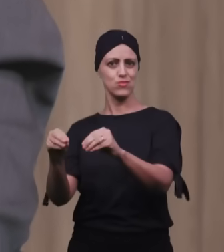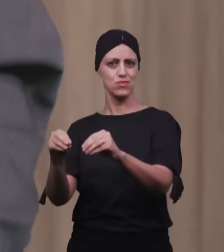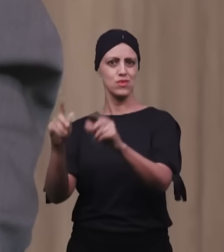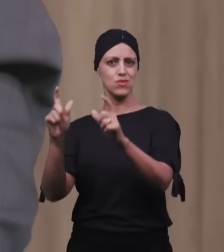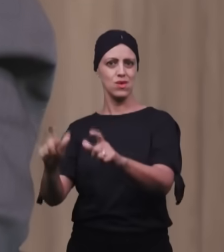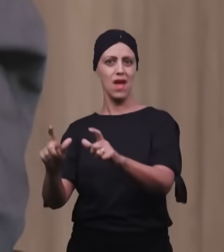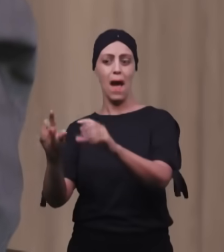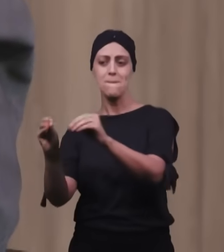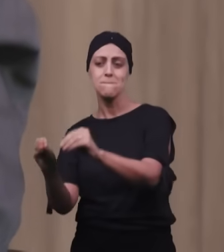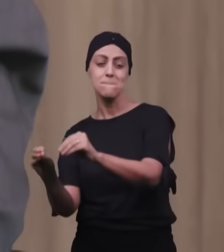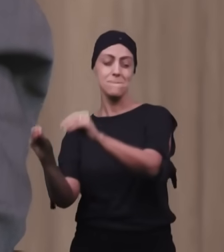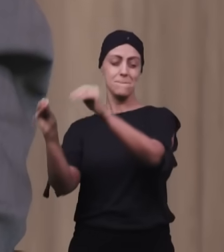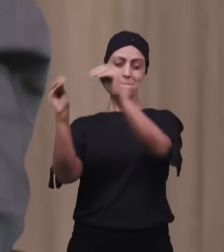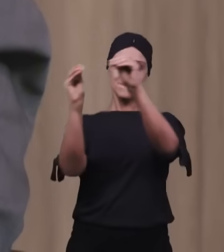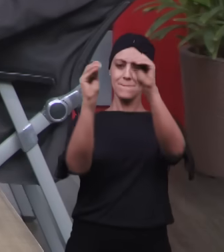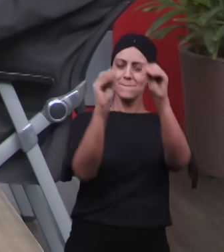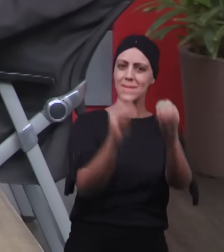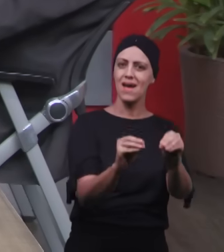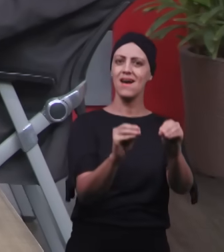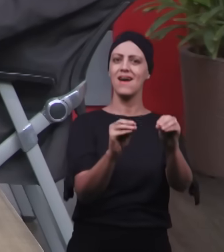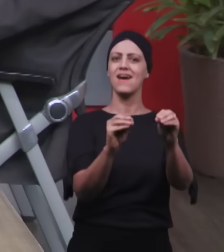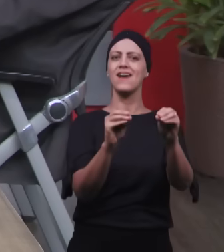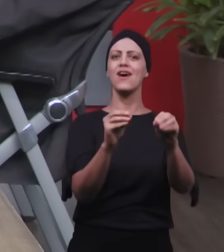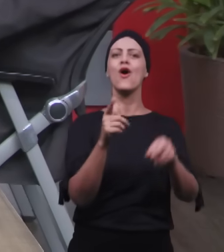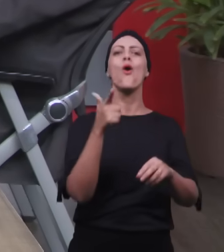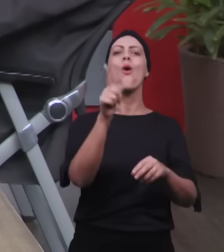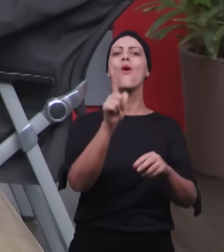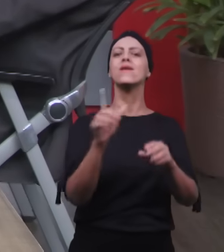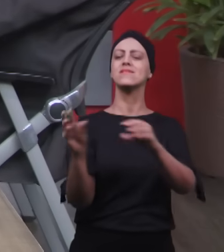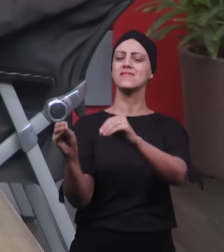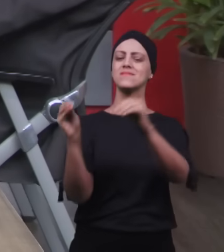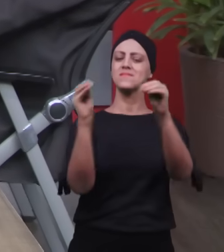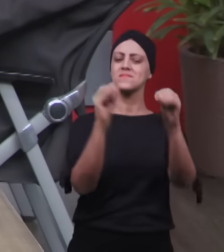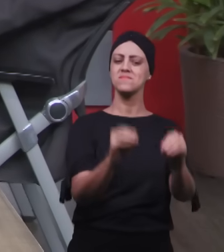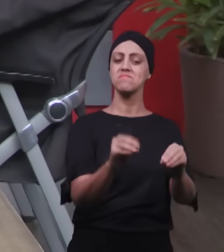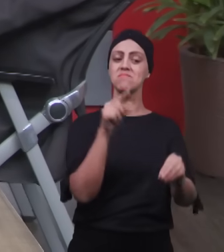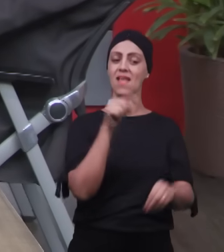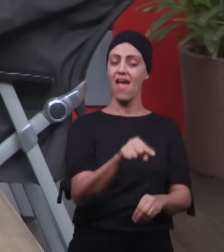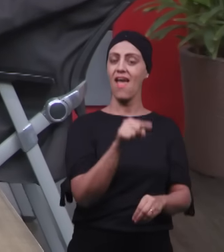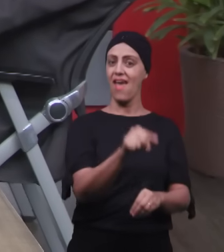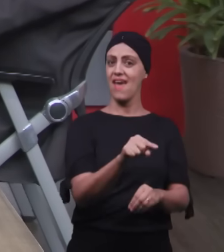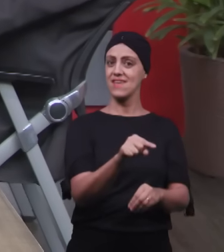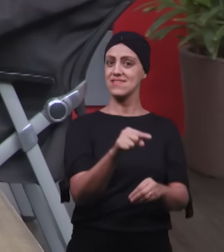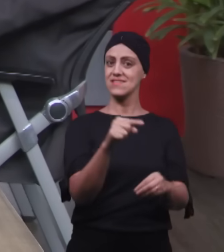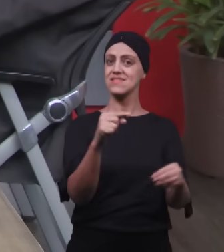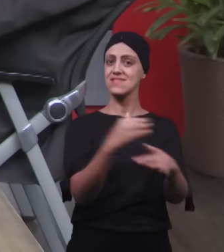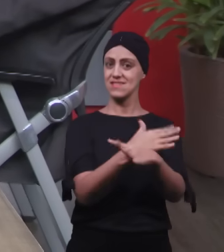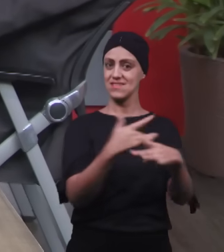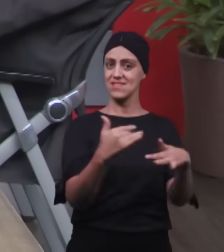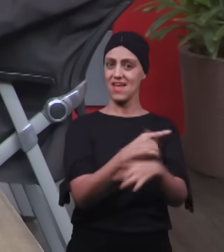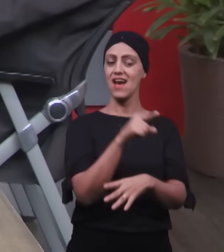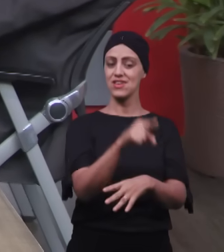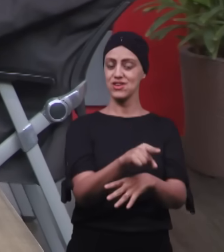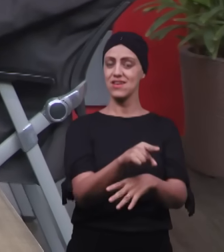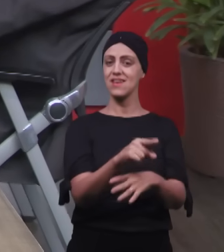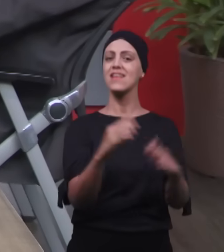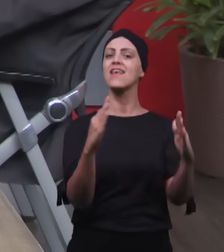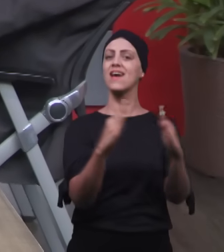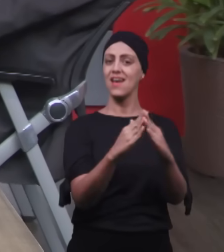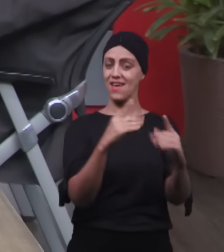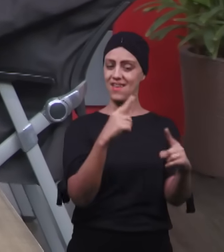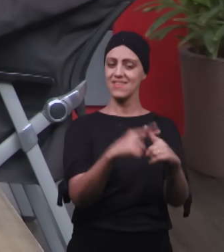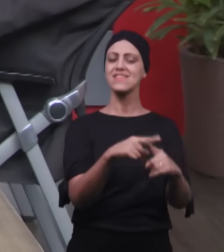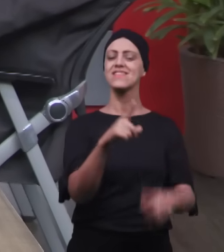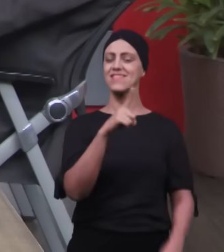fez uma nova transferência transferiu para uma cidade e nessa cidade para qual ele foi transferido novamente